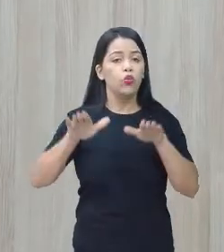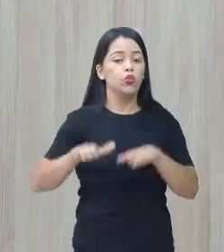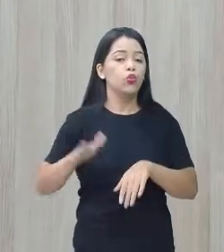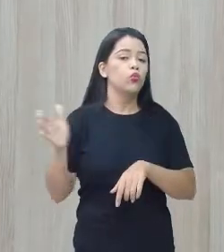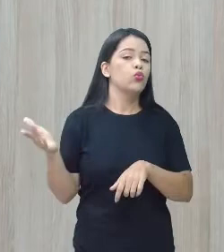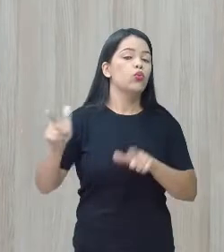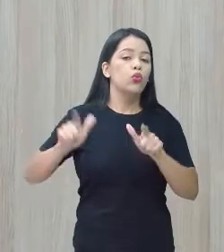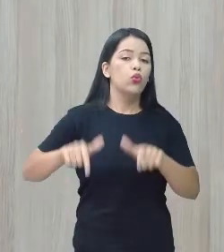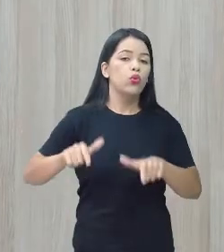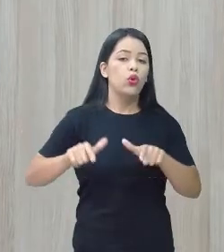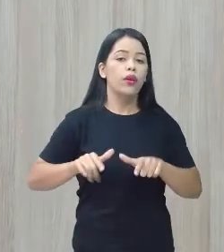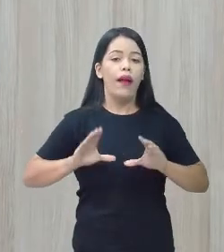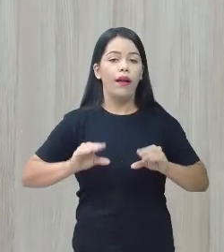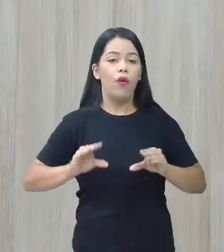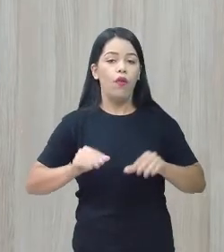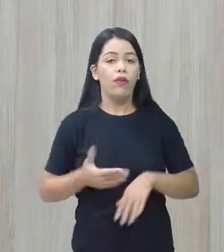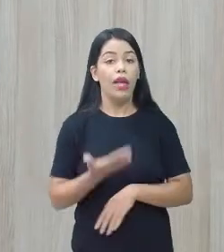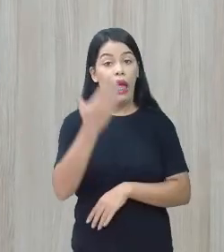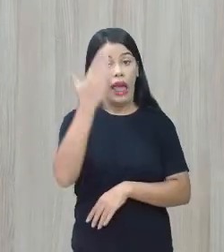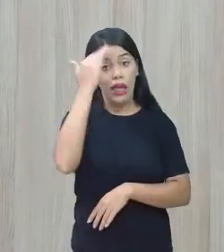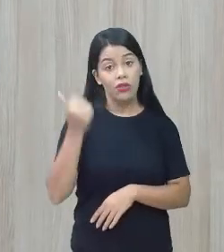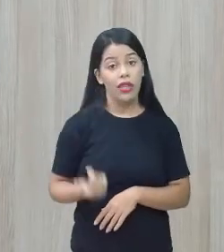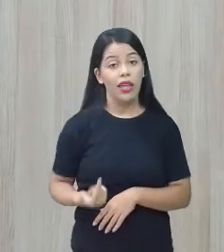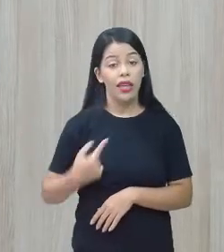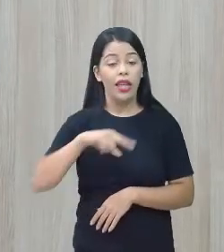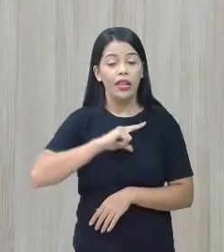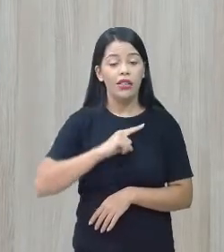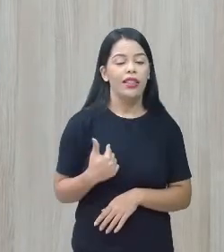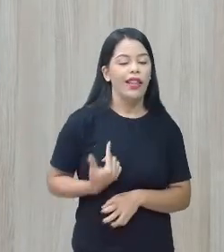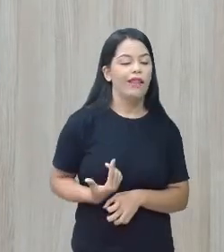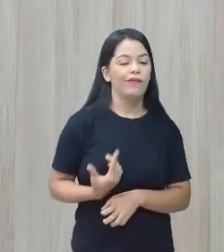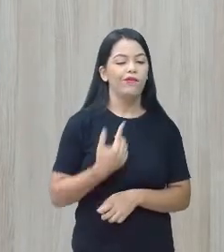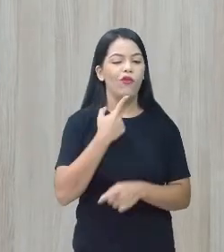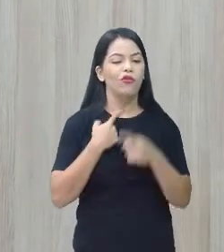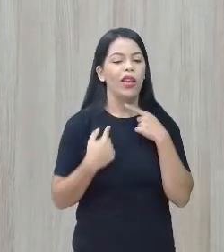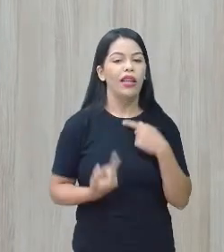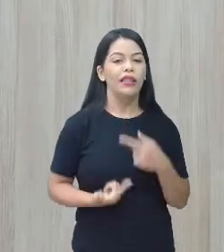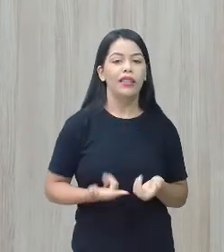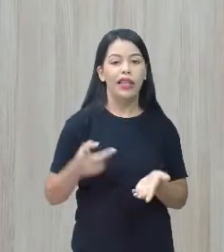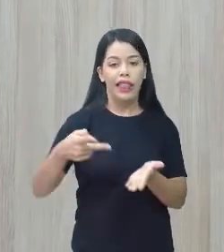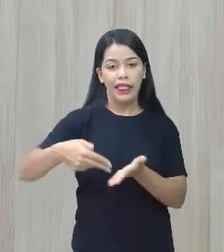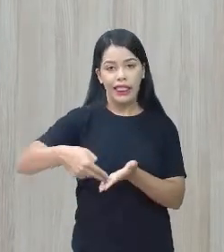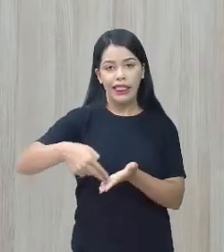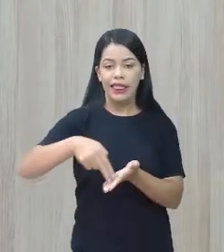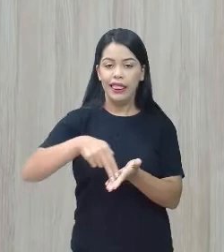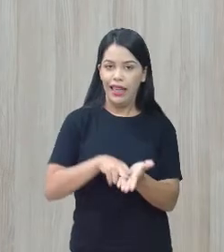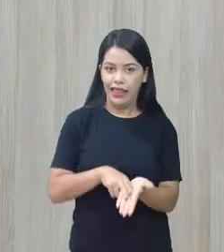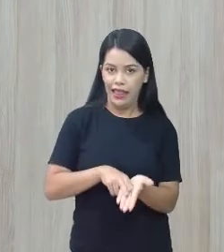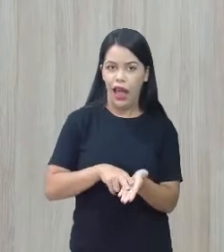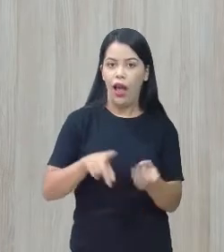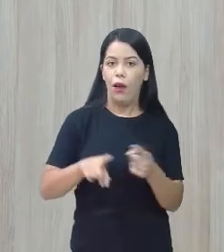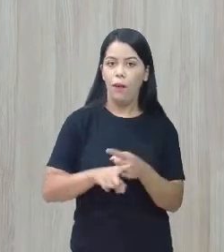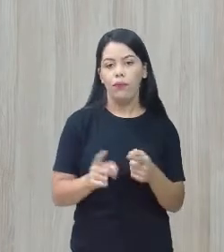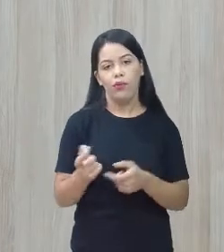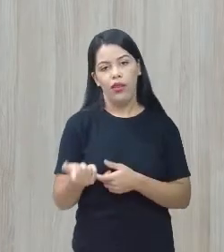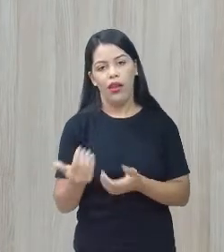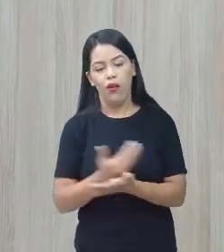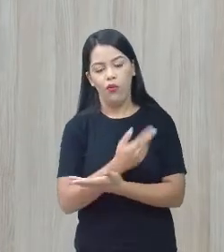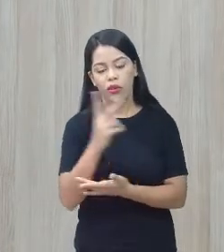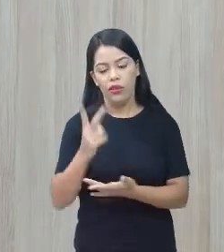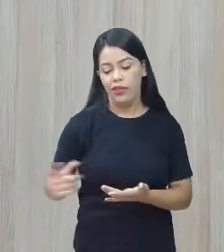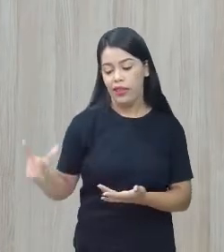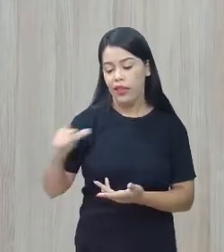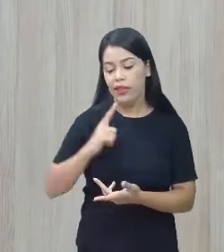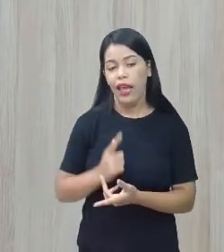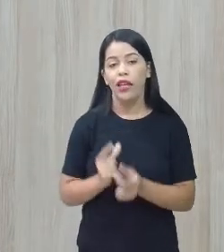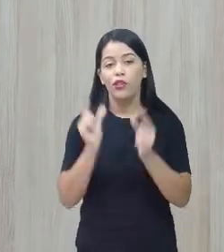de dar aquela deitadinha marota, né? Mas aí às vezes talvez vocês fiquem com sono, enfim, fiquem confortáveis e